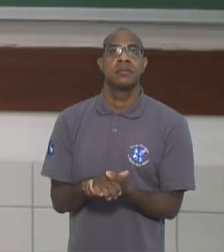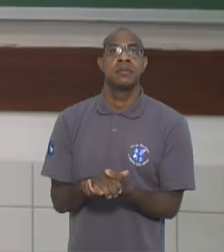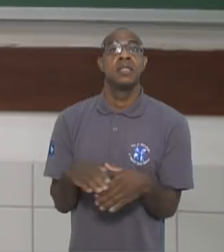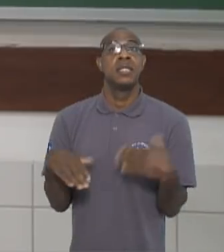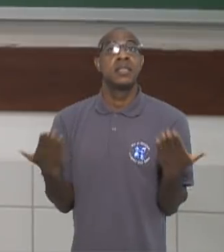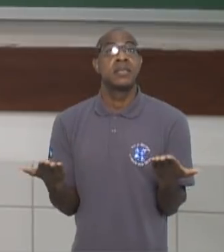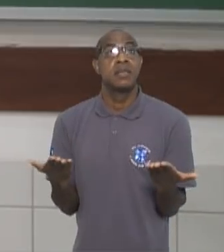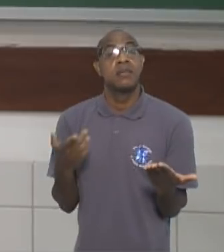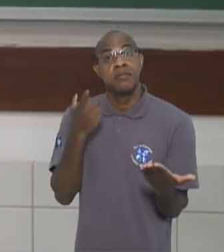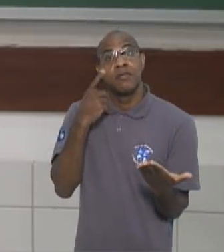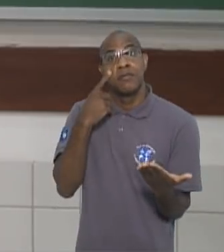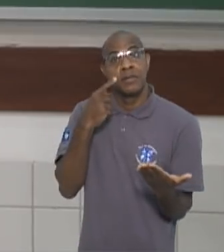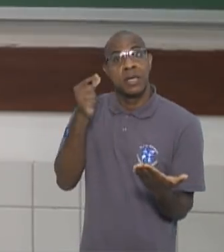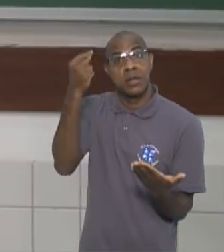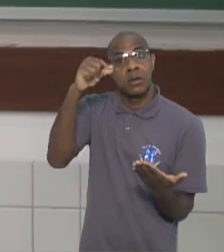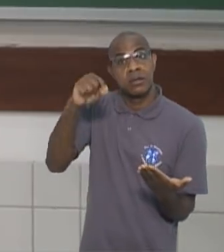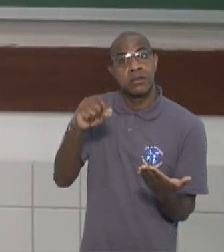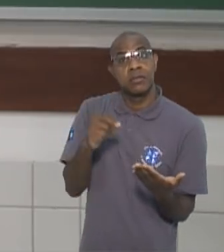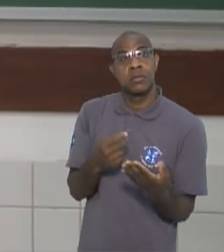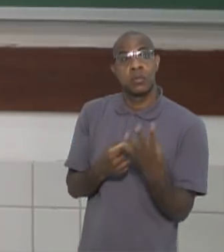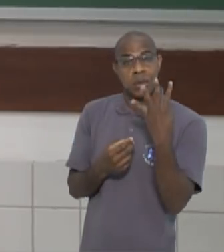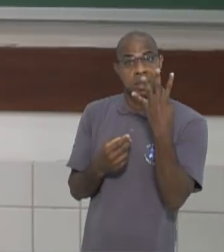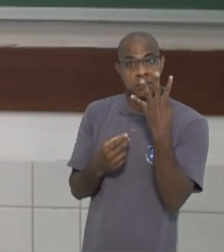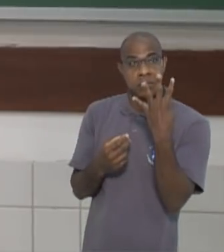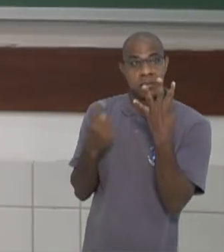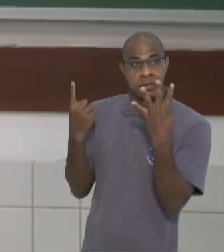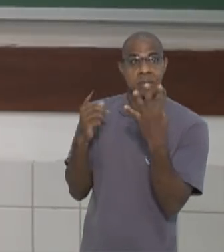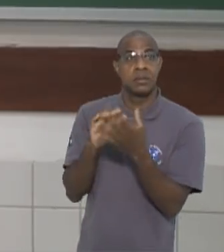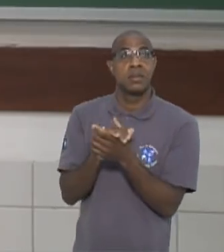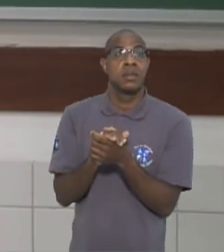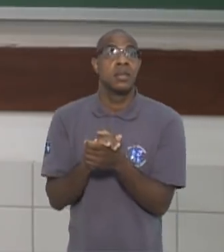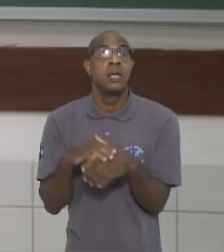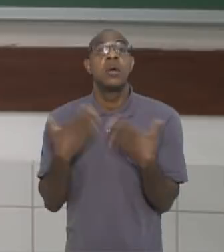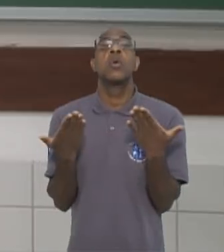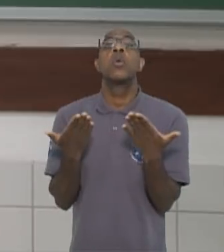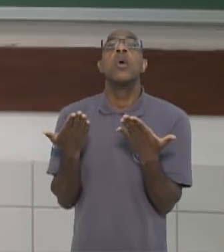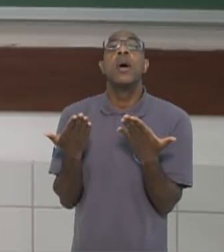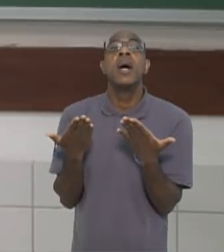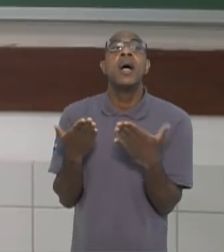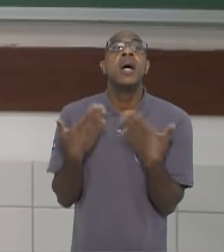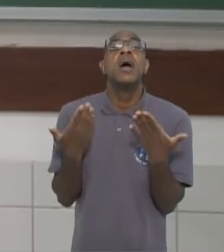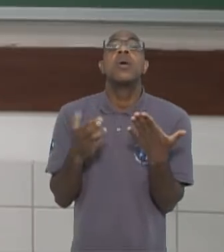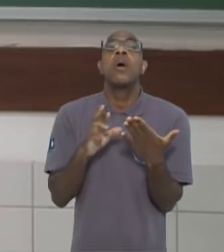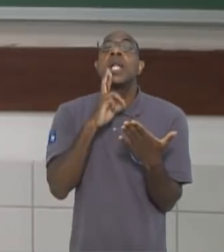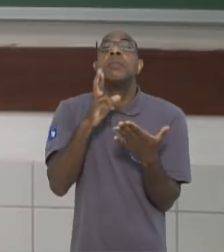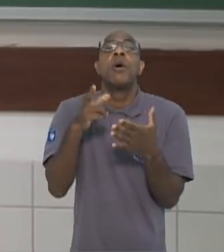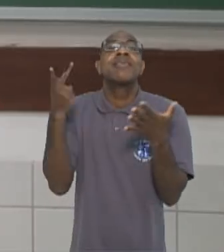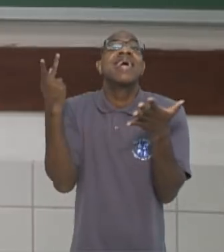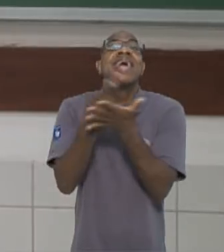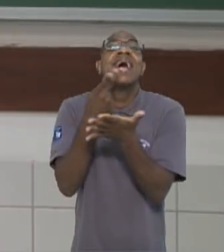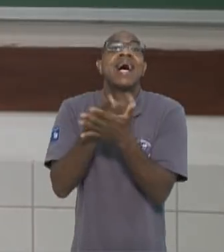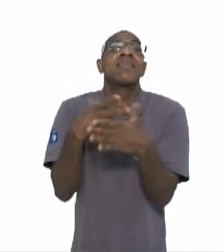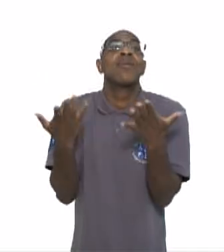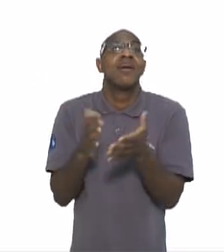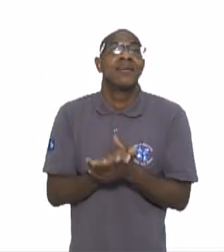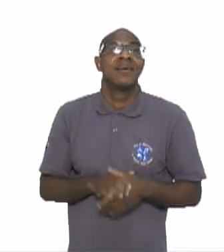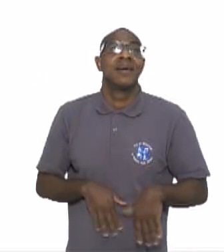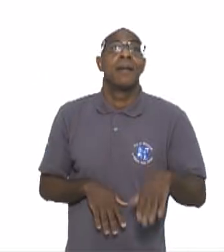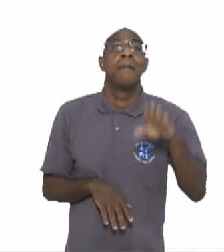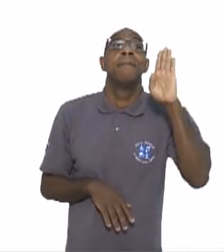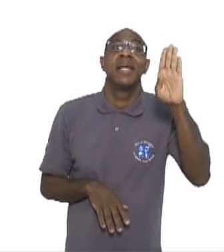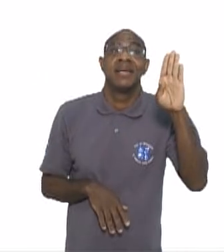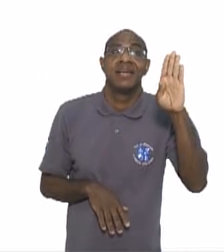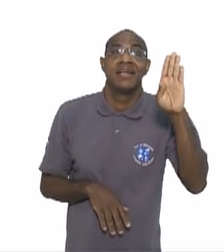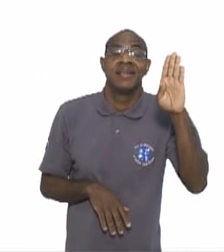Então vamos à correção da atividade 4, que consistia em vocês verem qual era a alternativa incorreta e justificá-la. A incorreta é a letra